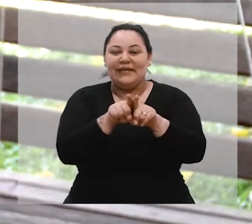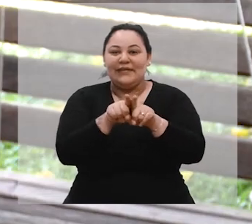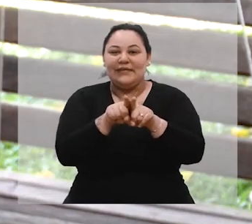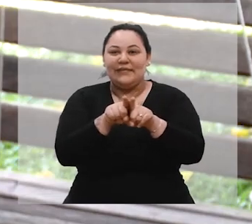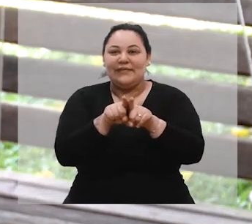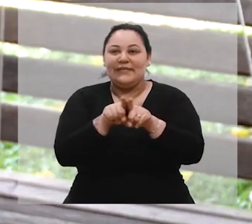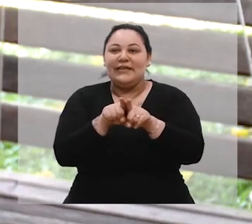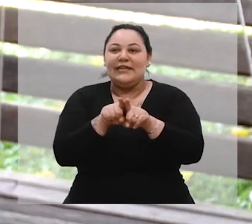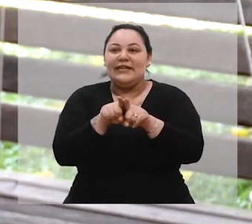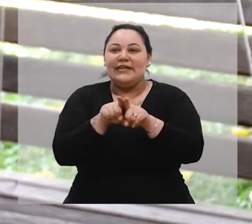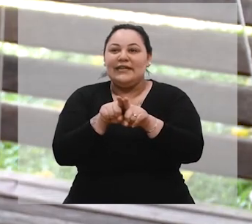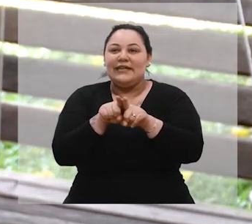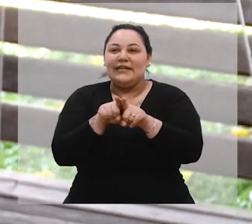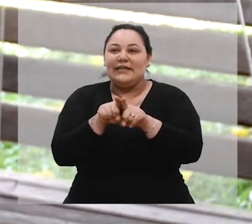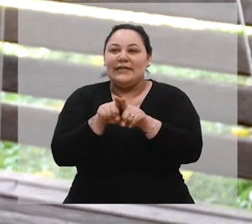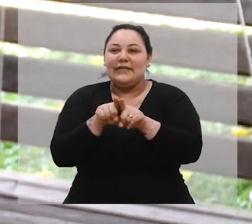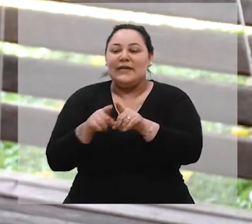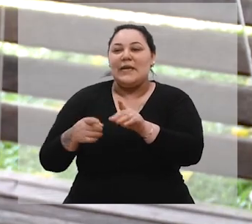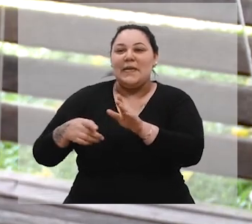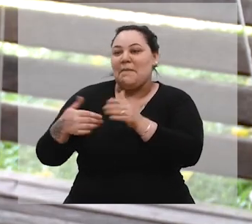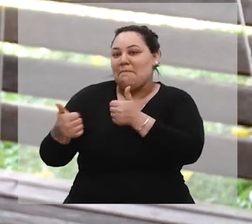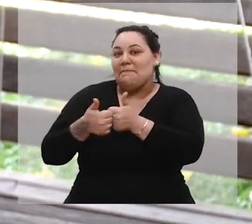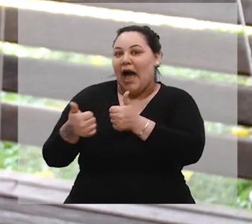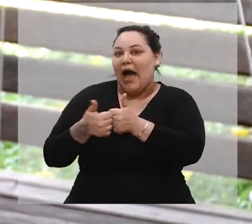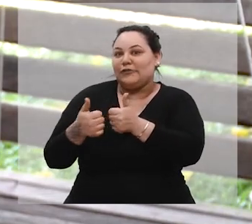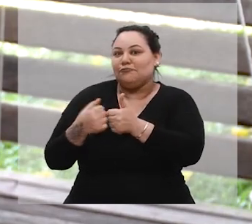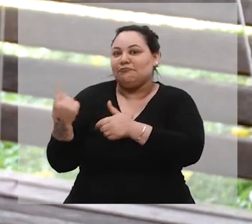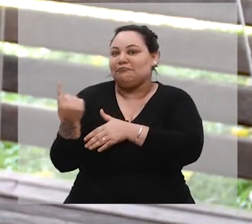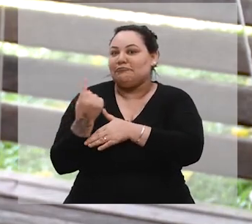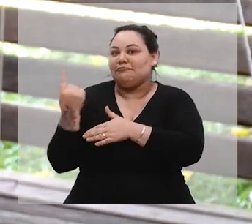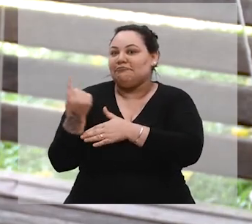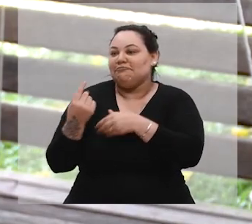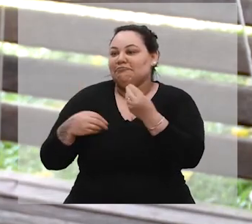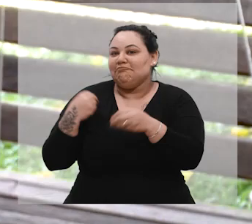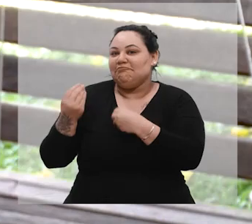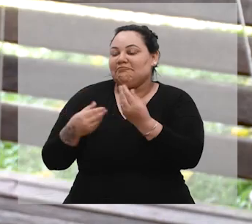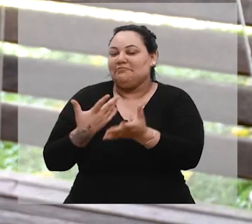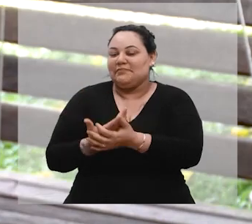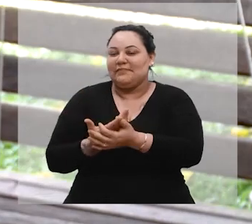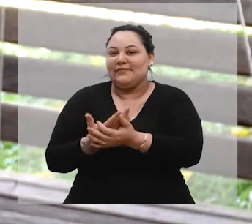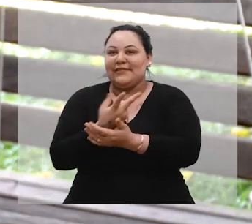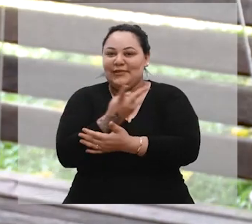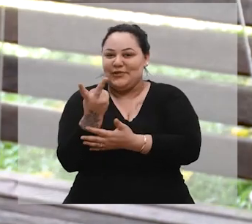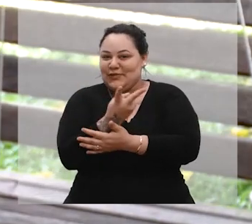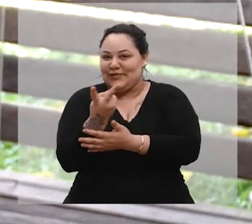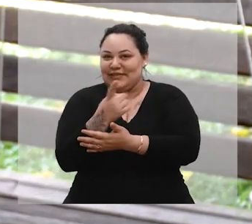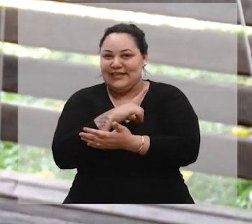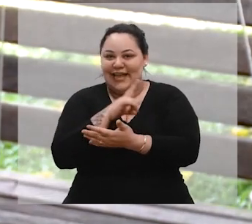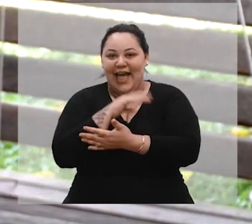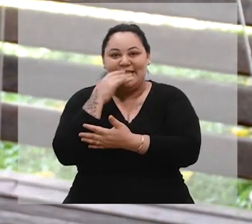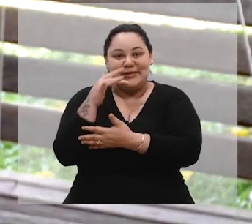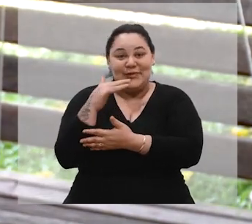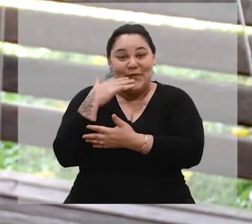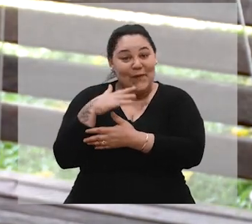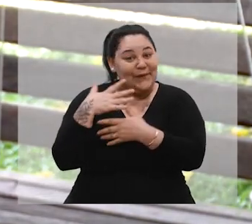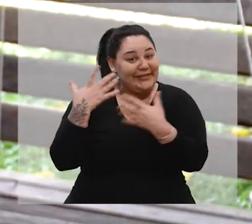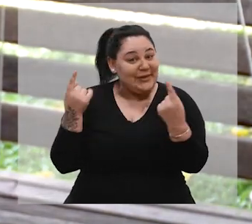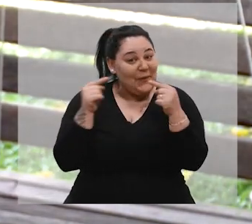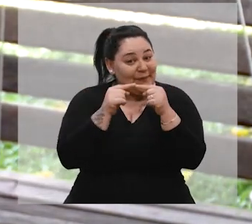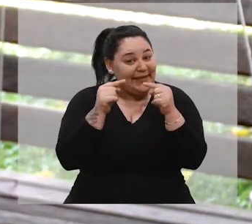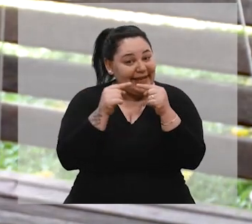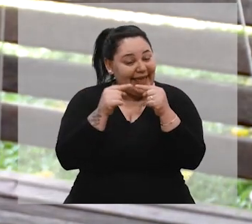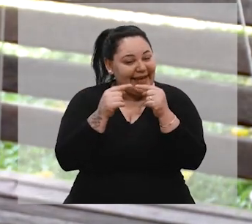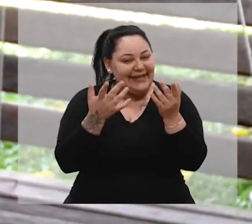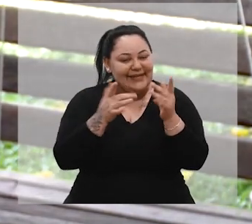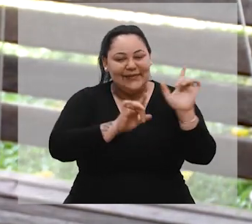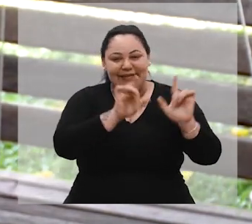conhecido, e As Cabanas que o Amor Faz em Nós, que não à toa são as cores do Entre Elas, do programa, né, mas